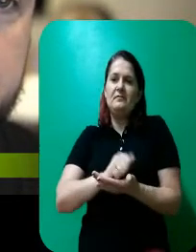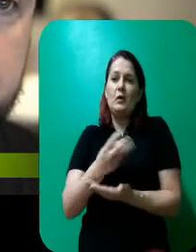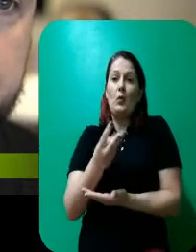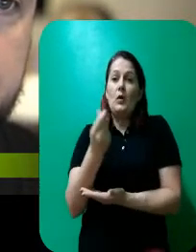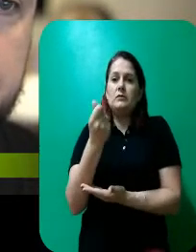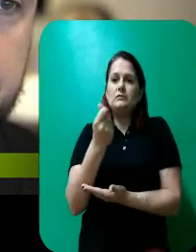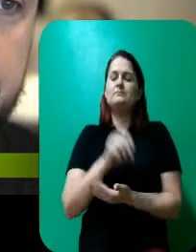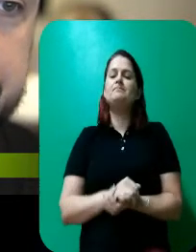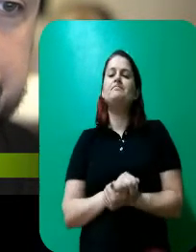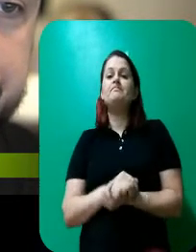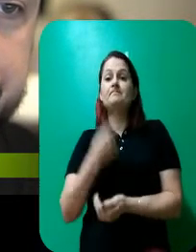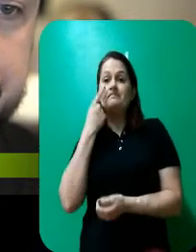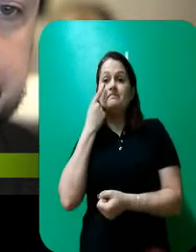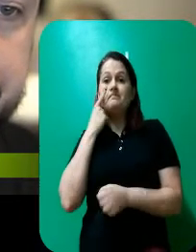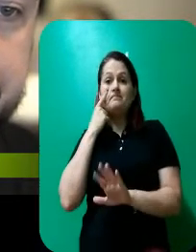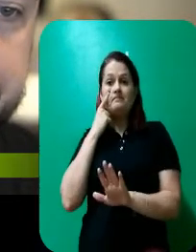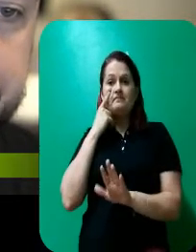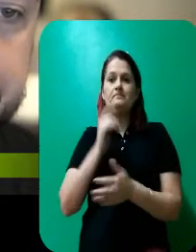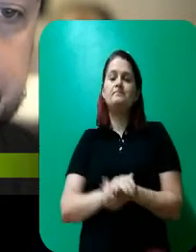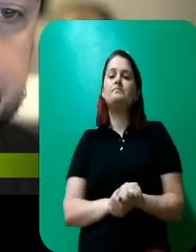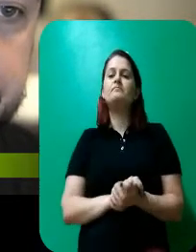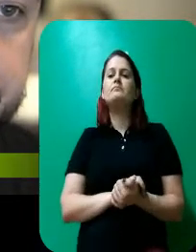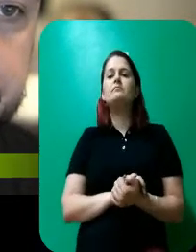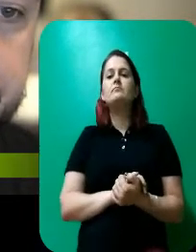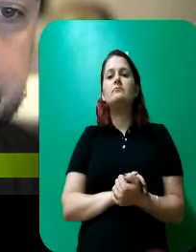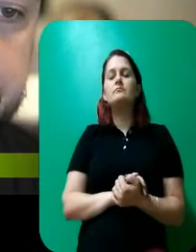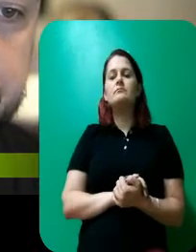o Brasil hoje registrou